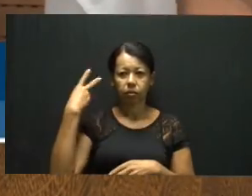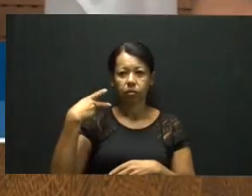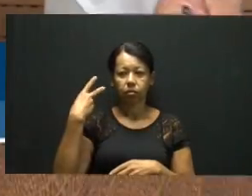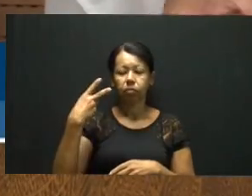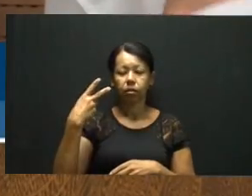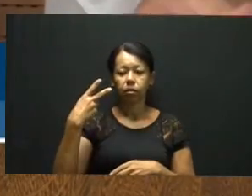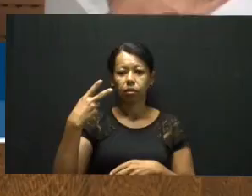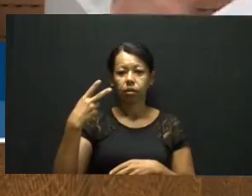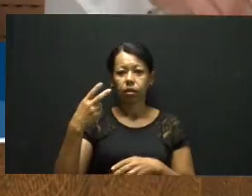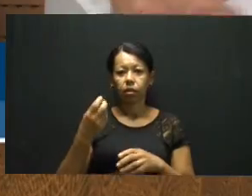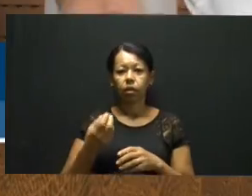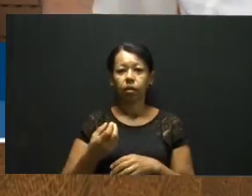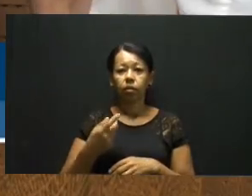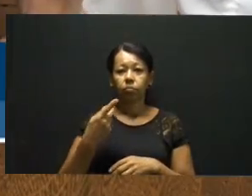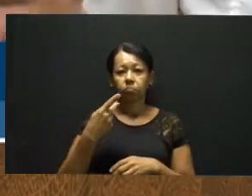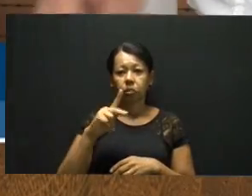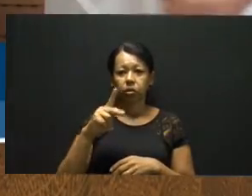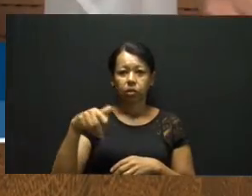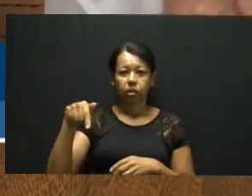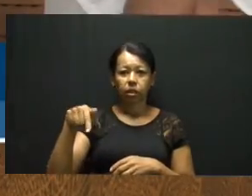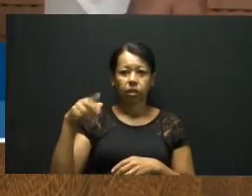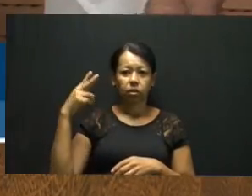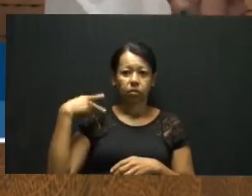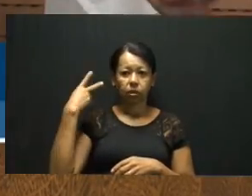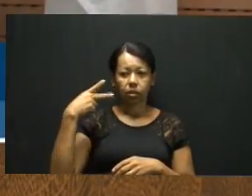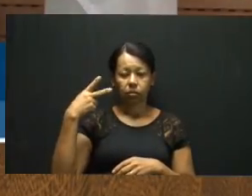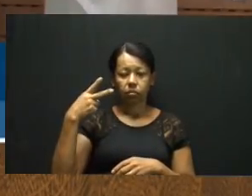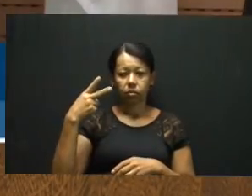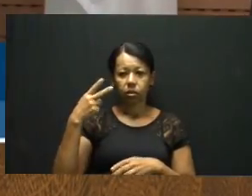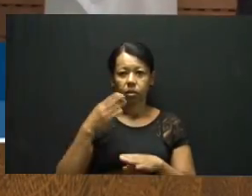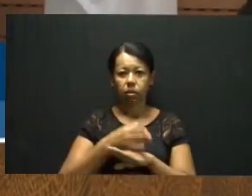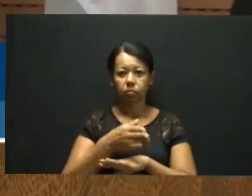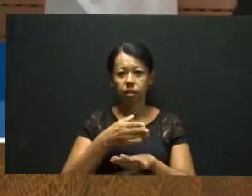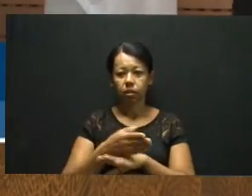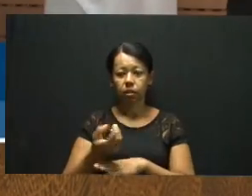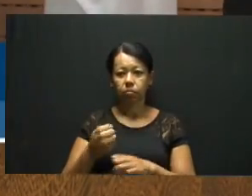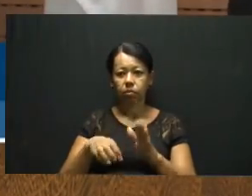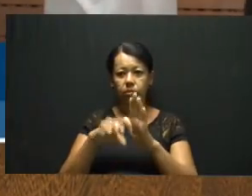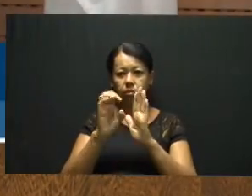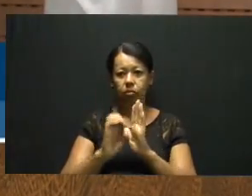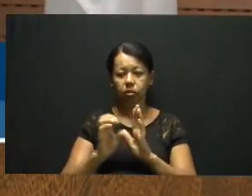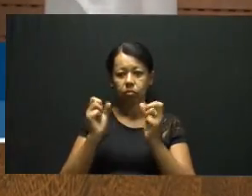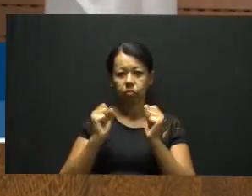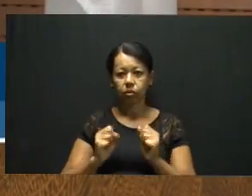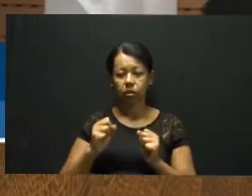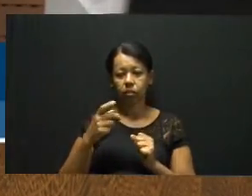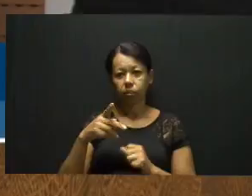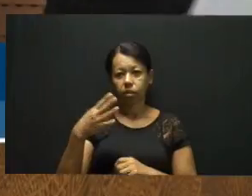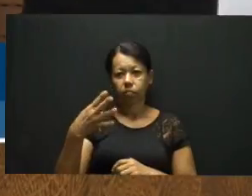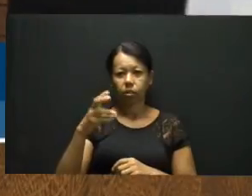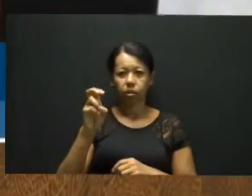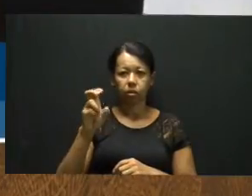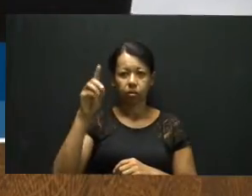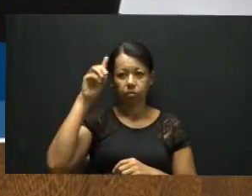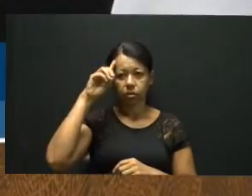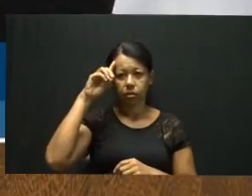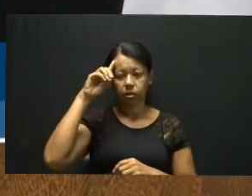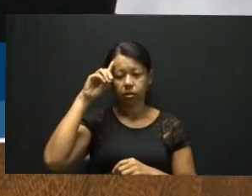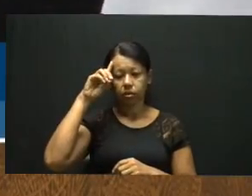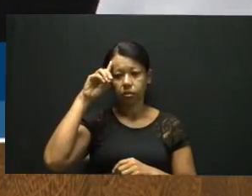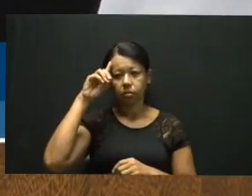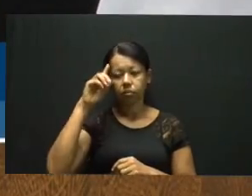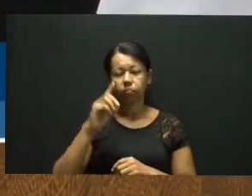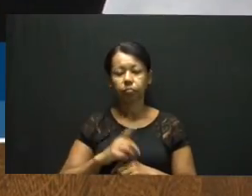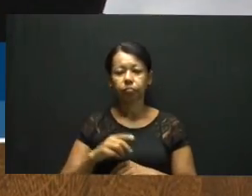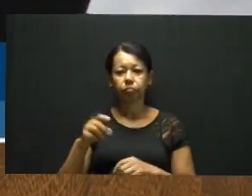vereadores, formada por 7 vereadores que integram este poder, para o prazo de 45 dias,